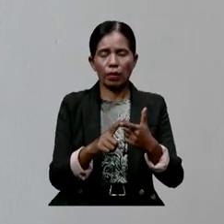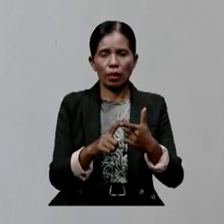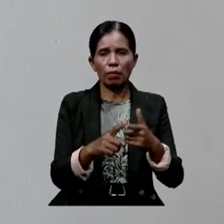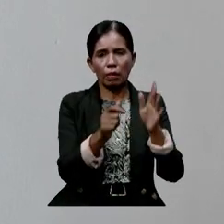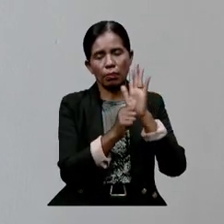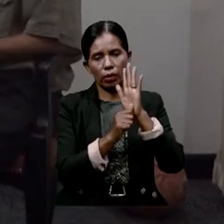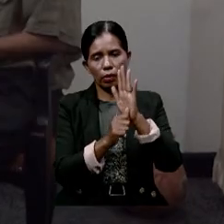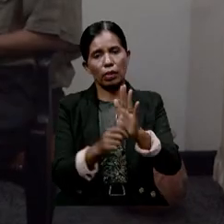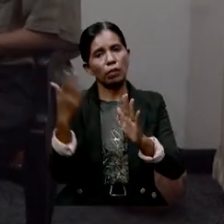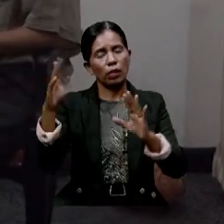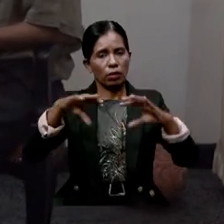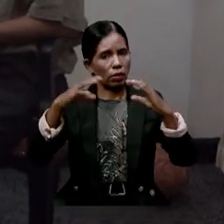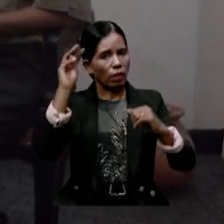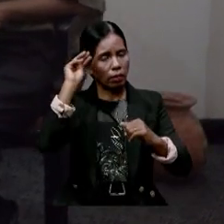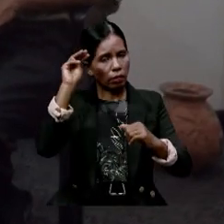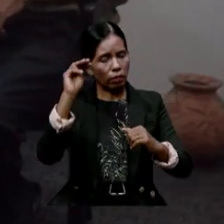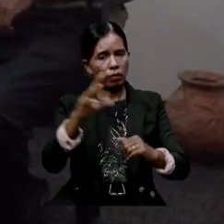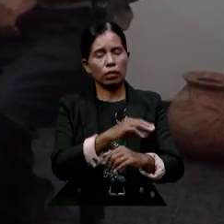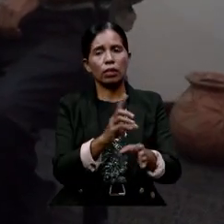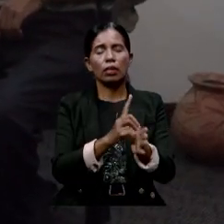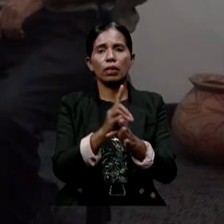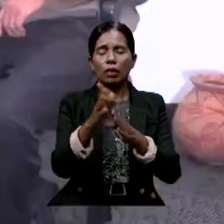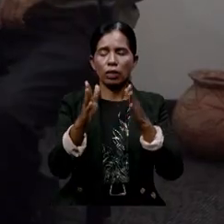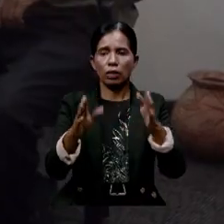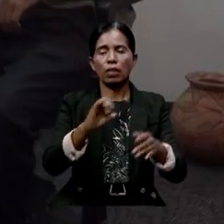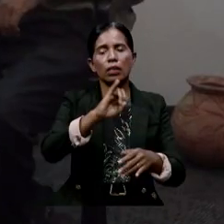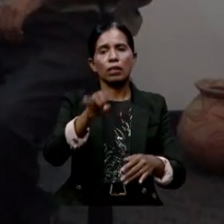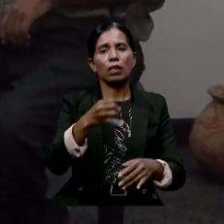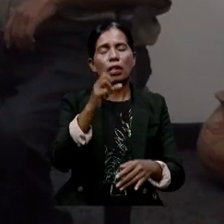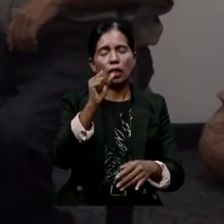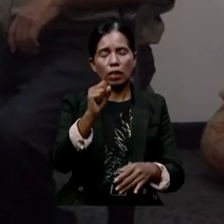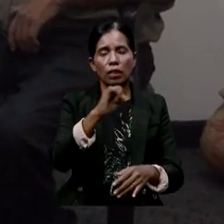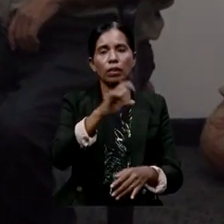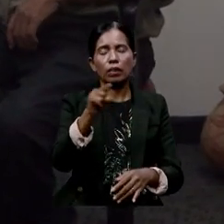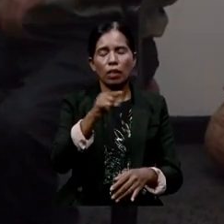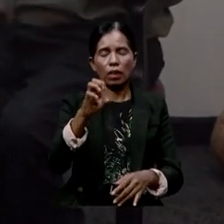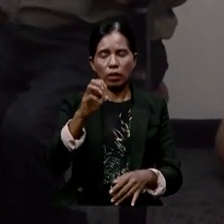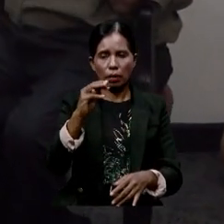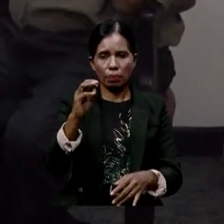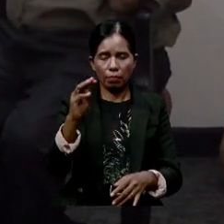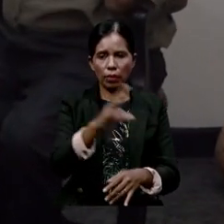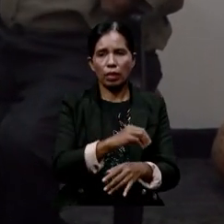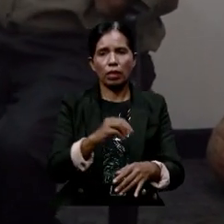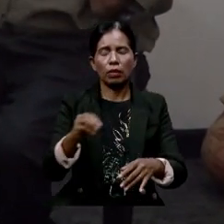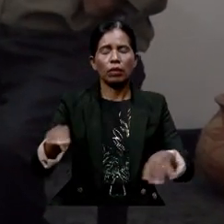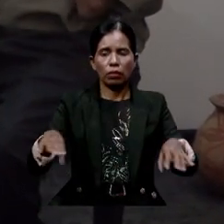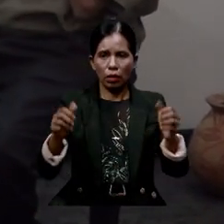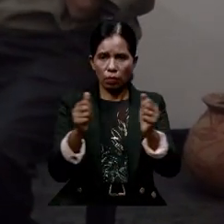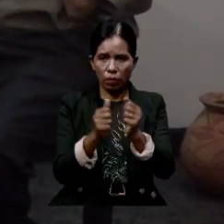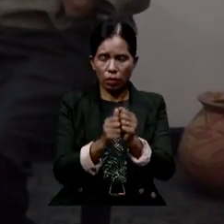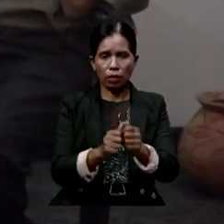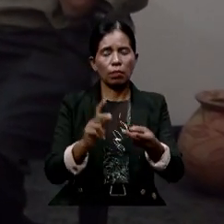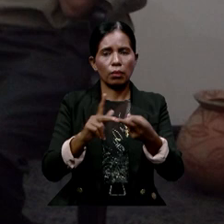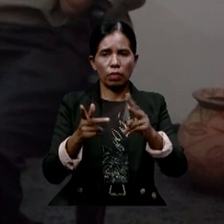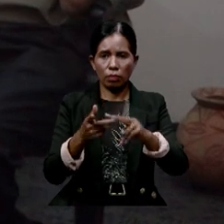apresentar ao Conselho de Ministros. Além de coordenador ZSM, onde a equipa MOS se cria sistema IDA, o de serviço ao mútuo